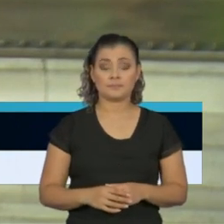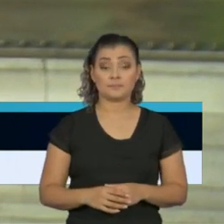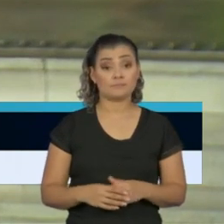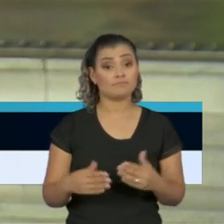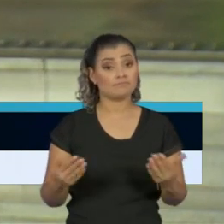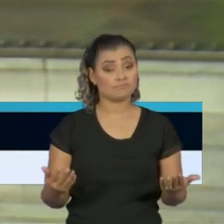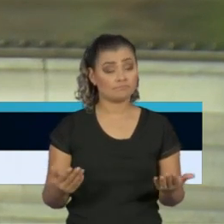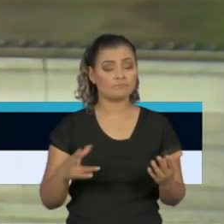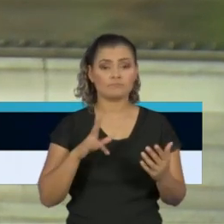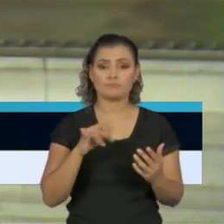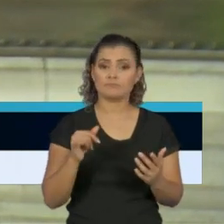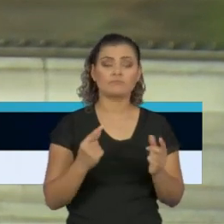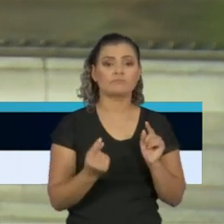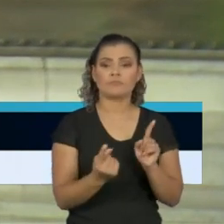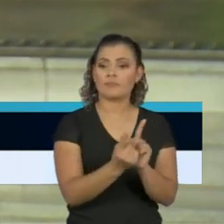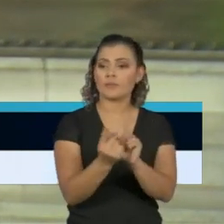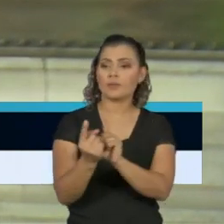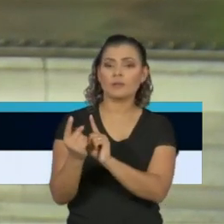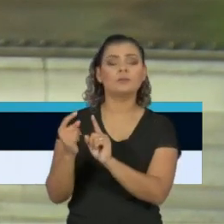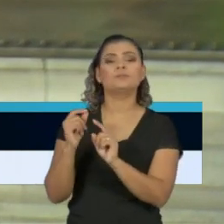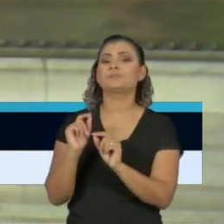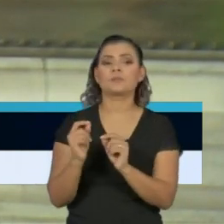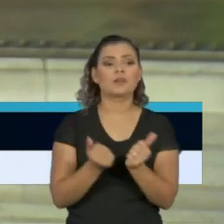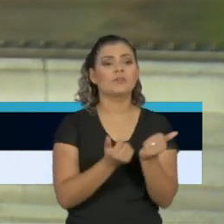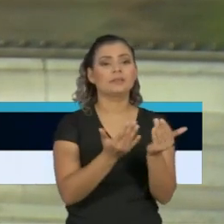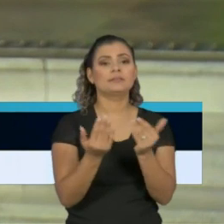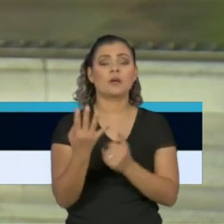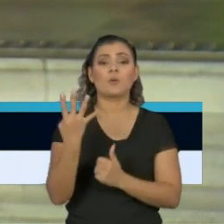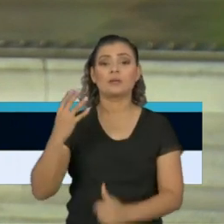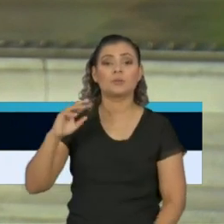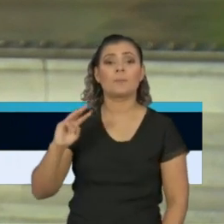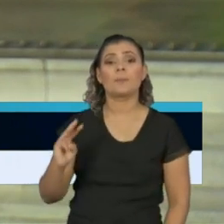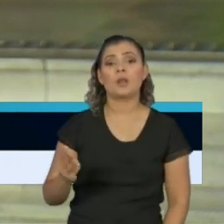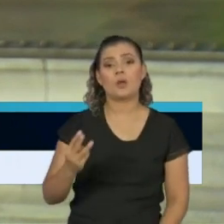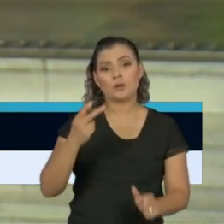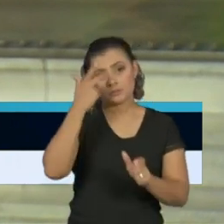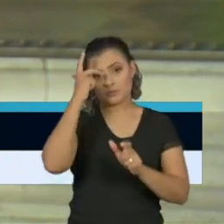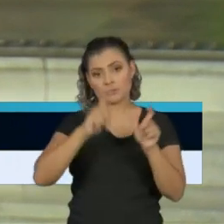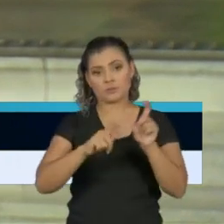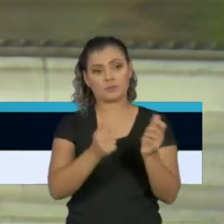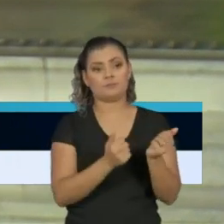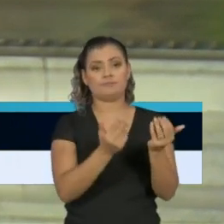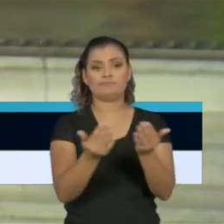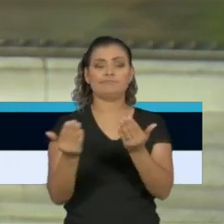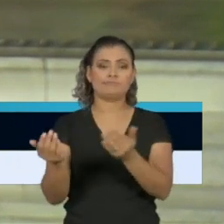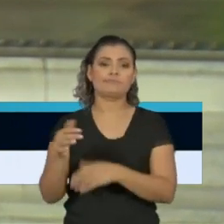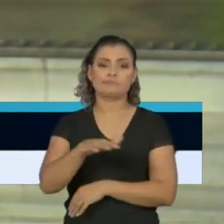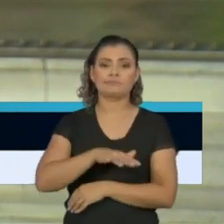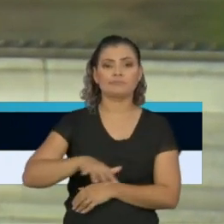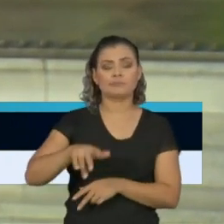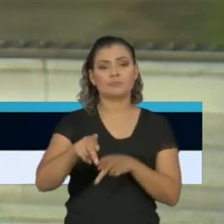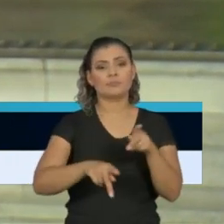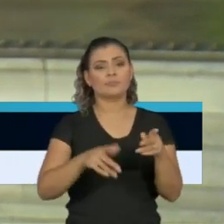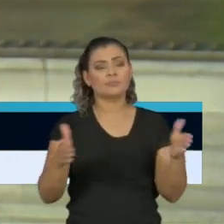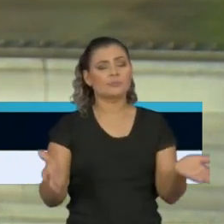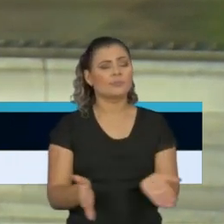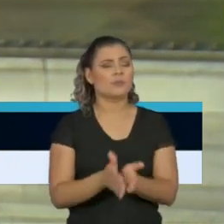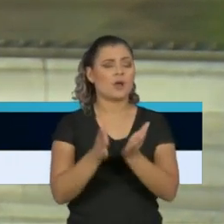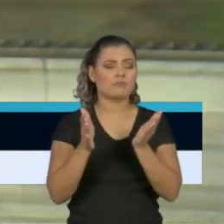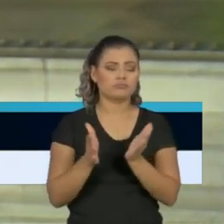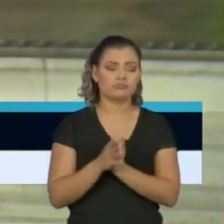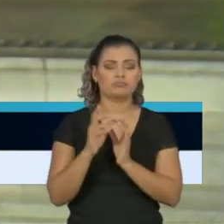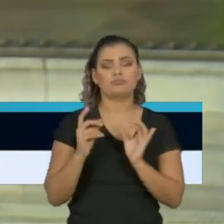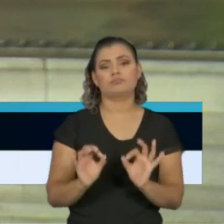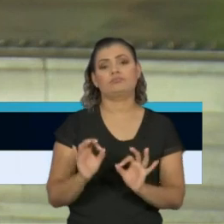Isto vai atender 4 milhões de pessoas em situação de pobreza no